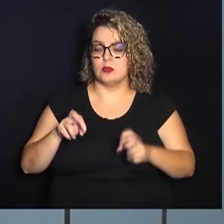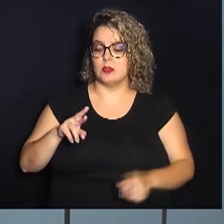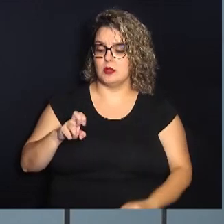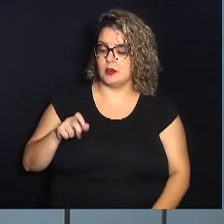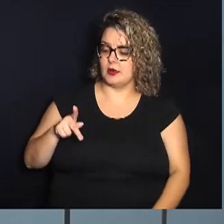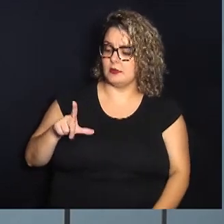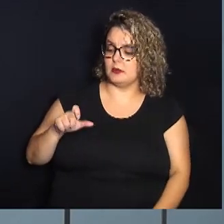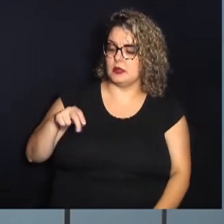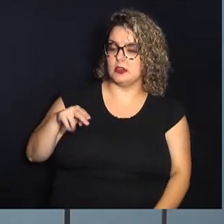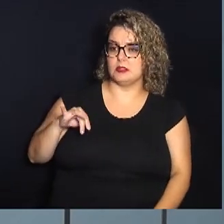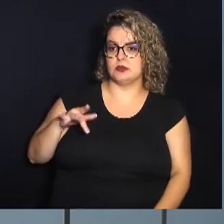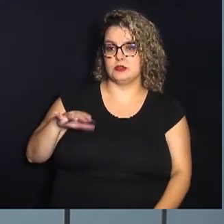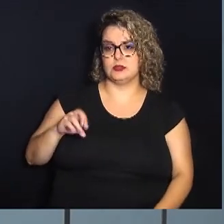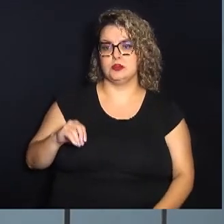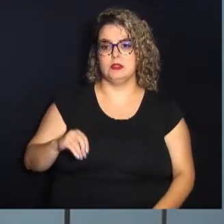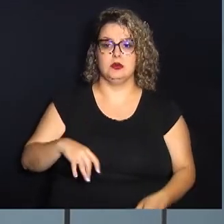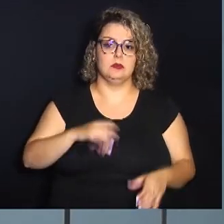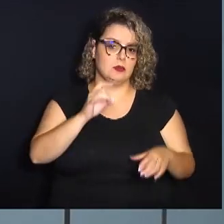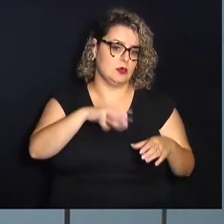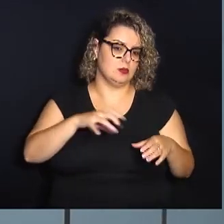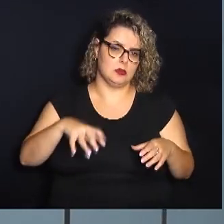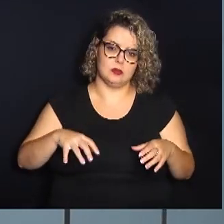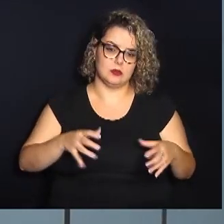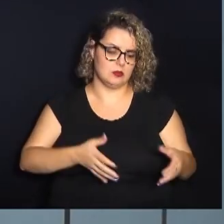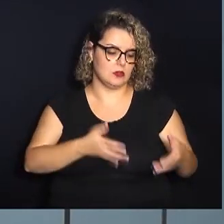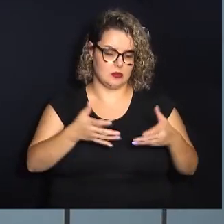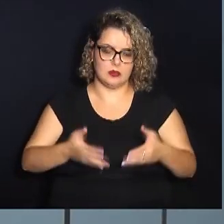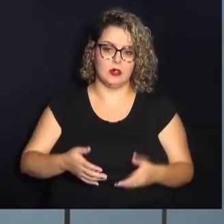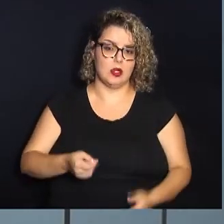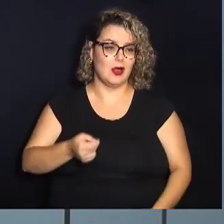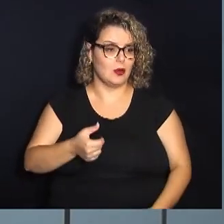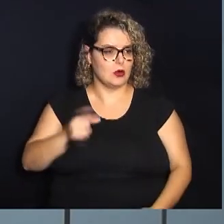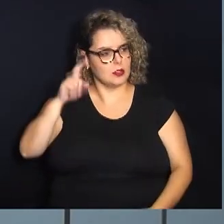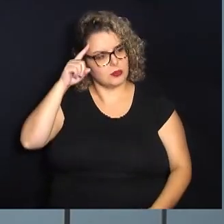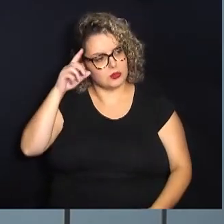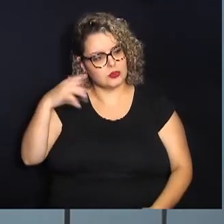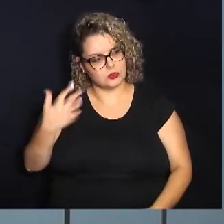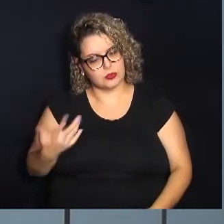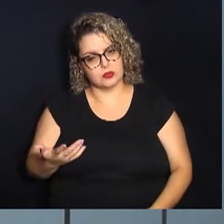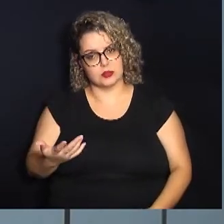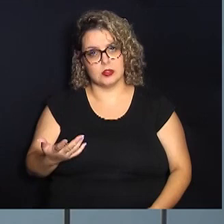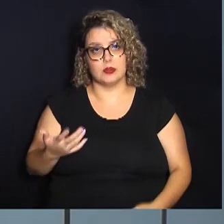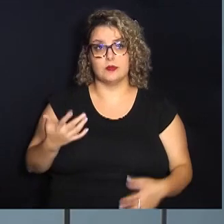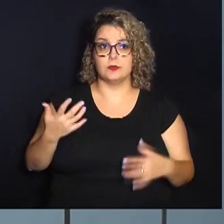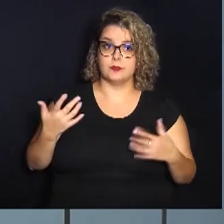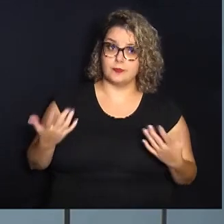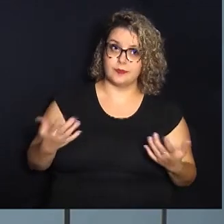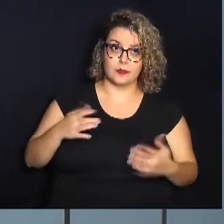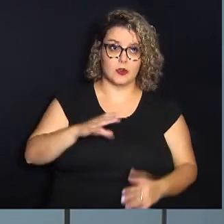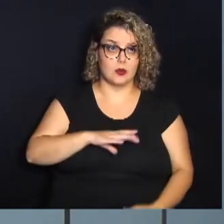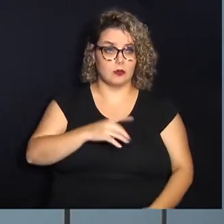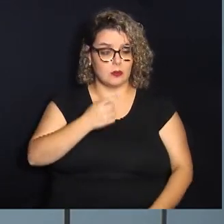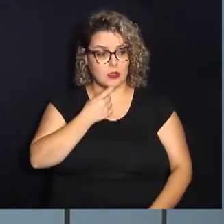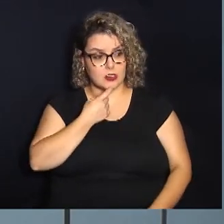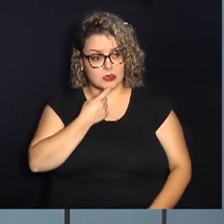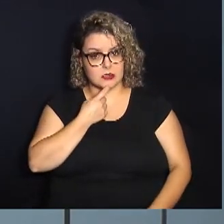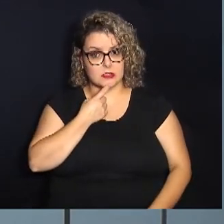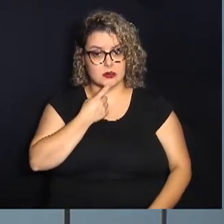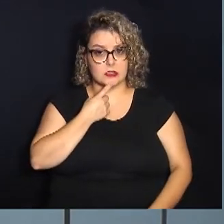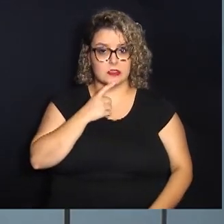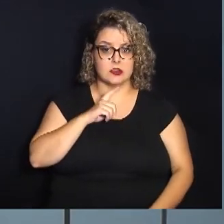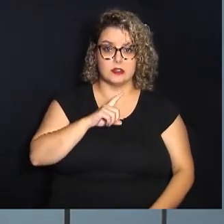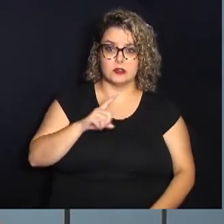árvores. Foram replantadas e replanta a árvore quase todo dia. Campinas não é uma cidade tão